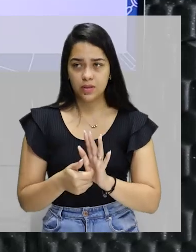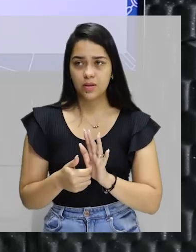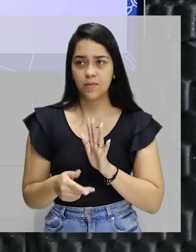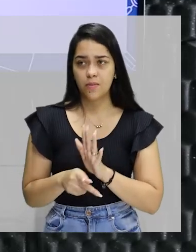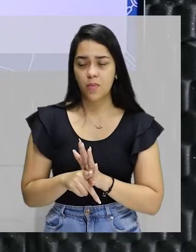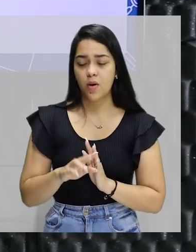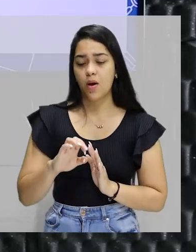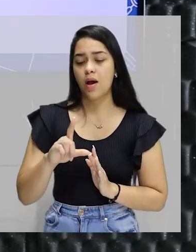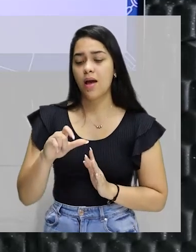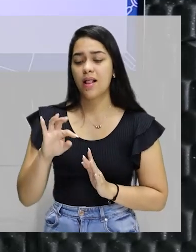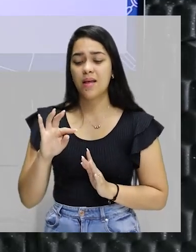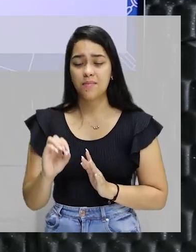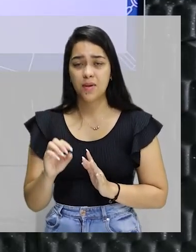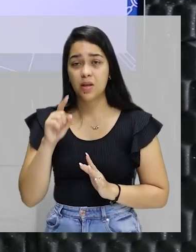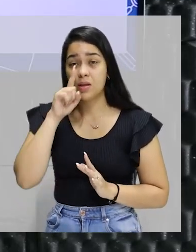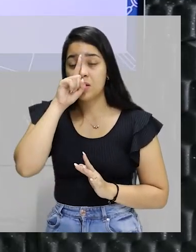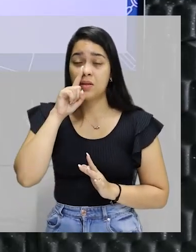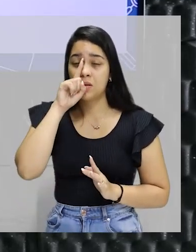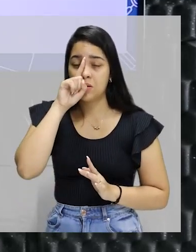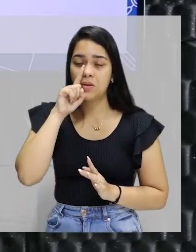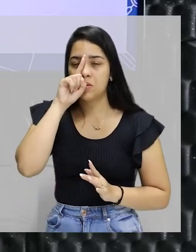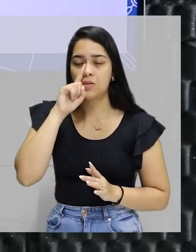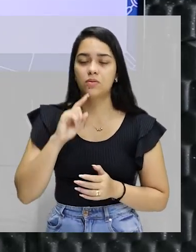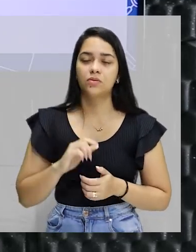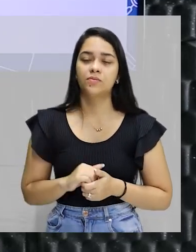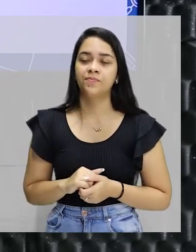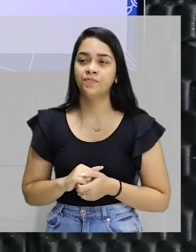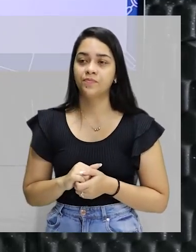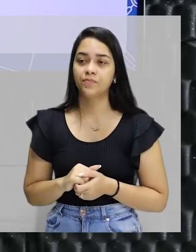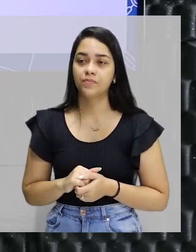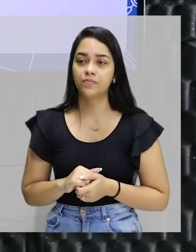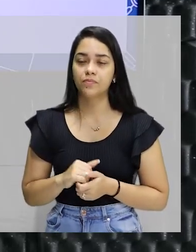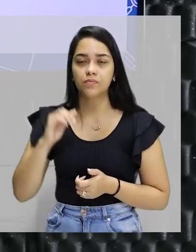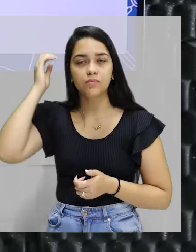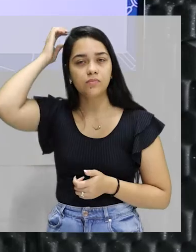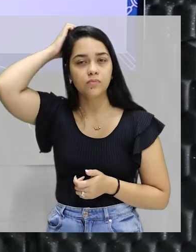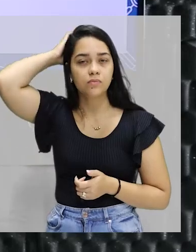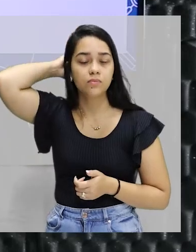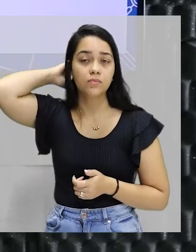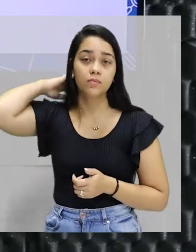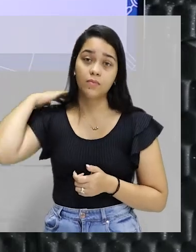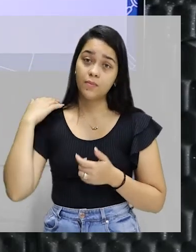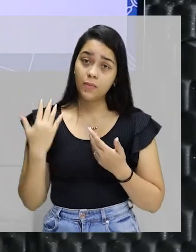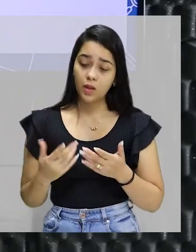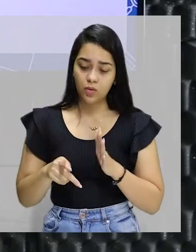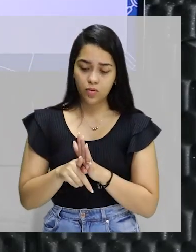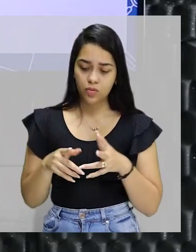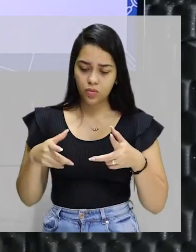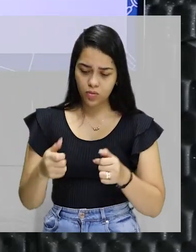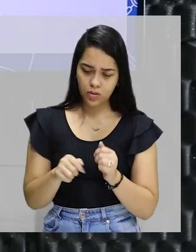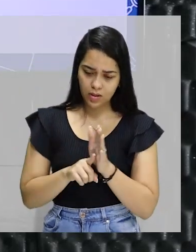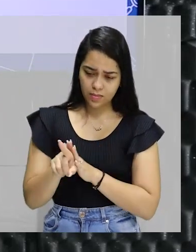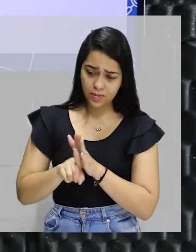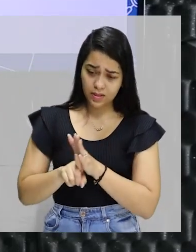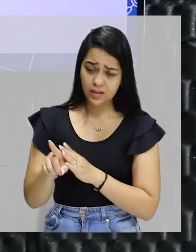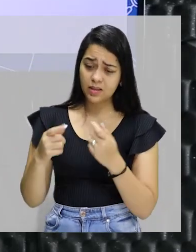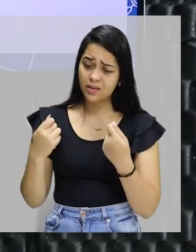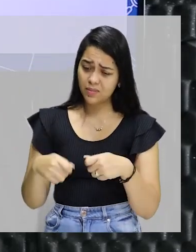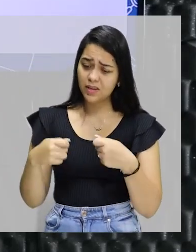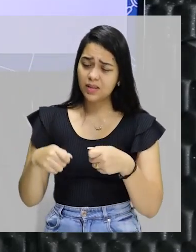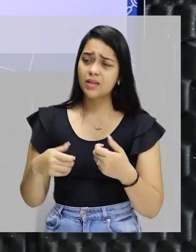exposição de um elemento altamente radioativo. Ok? Então, toda pesquisa ela deve